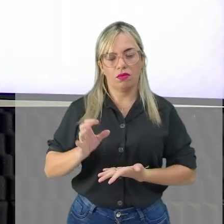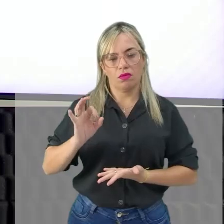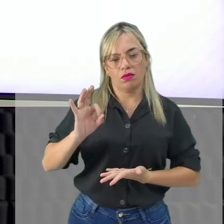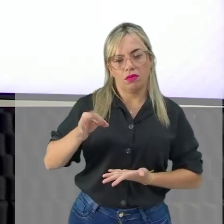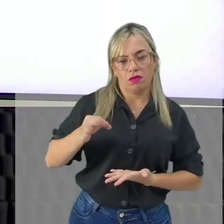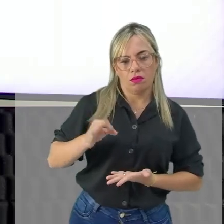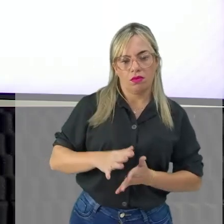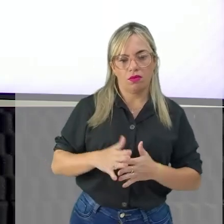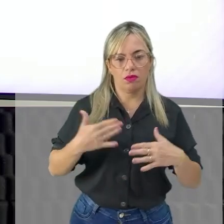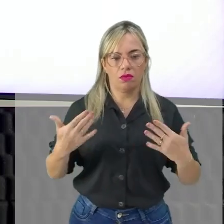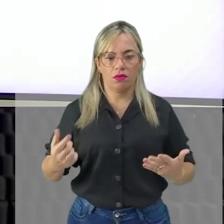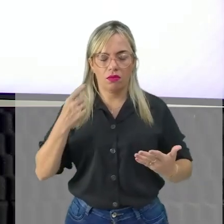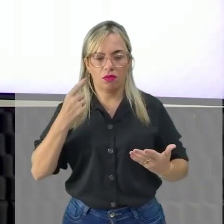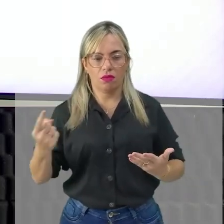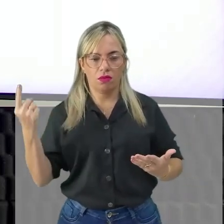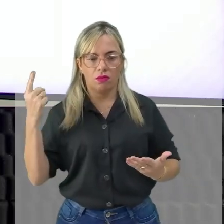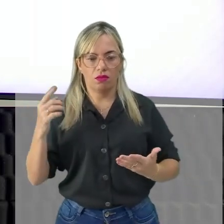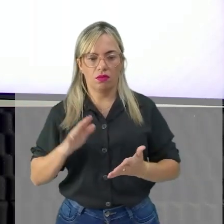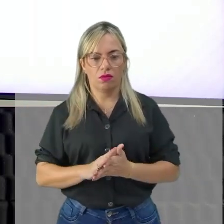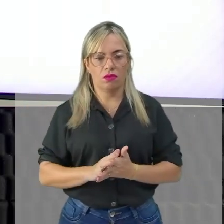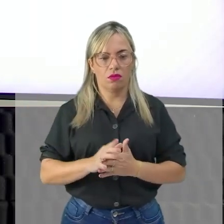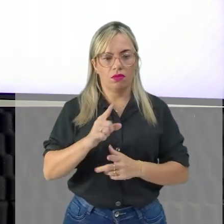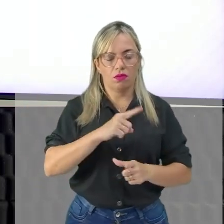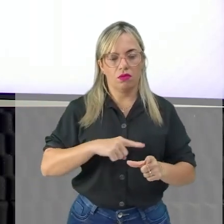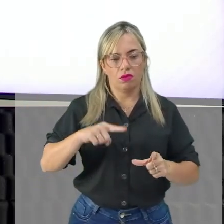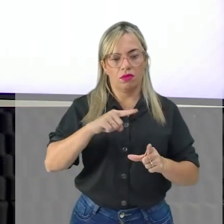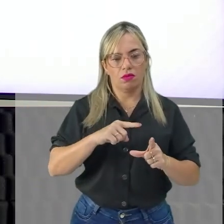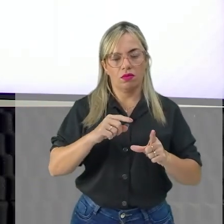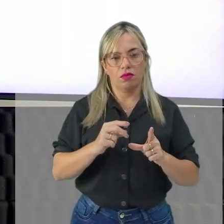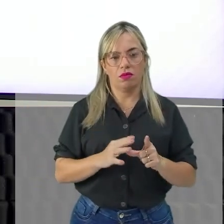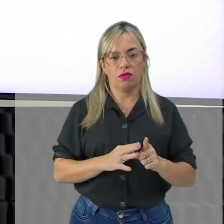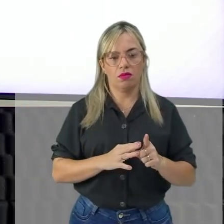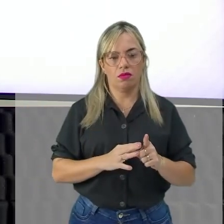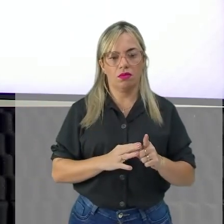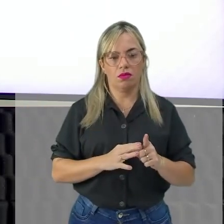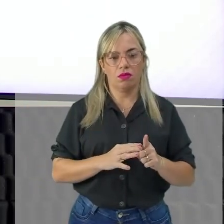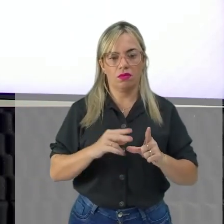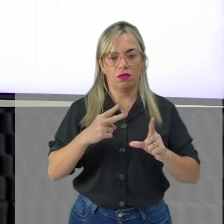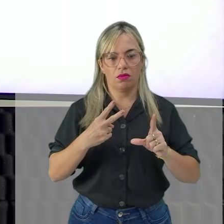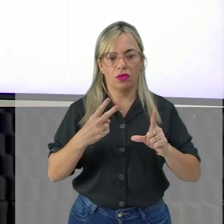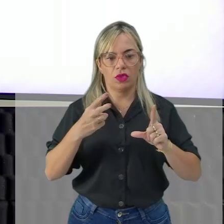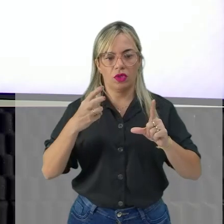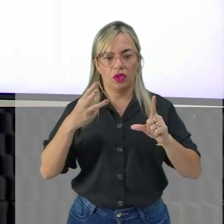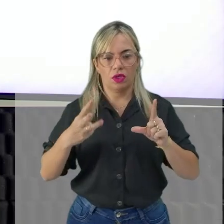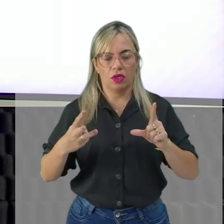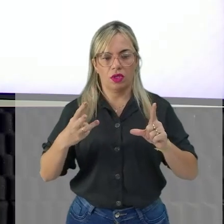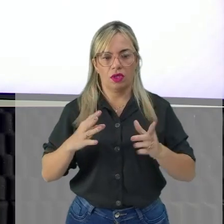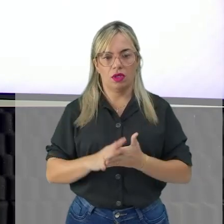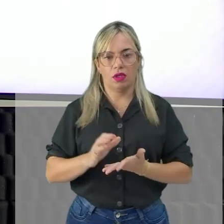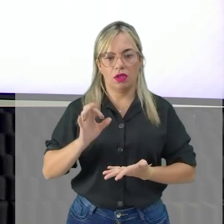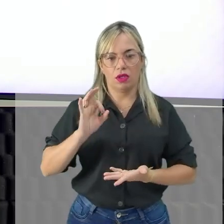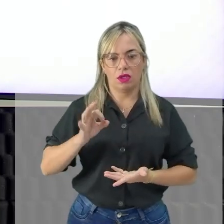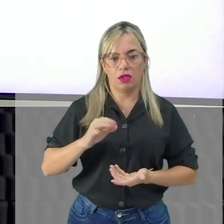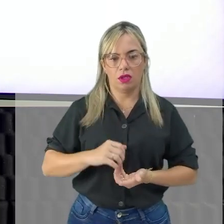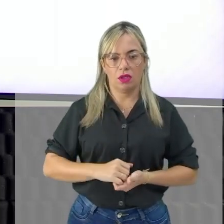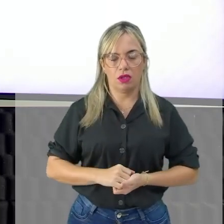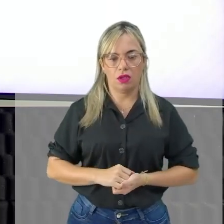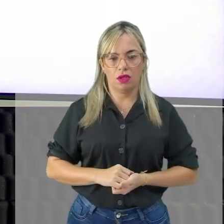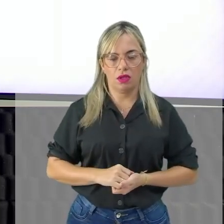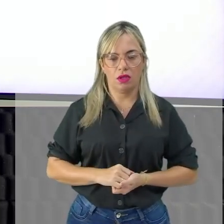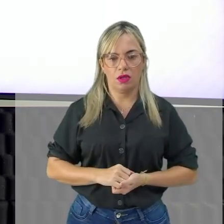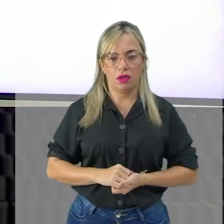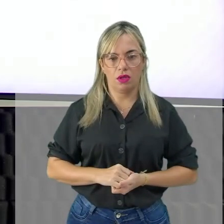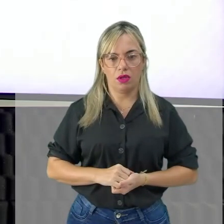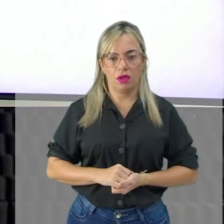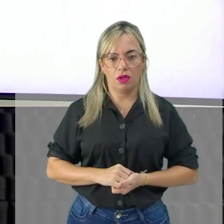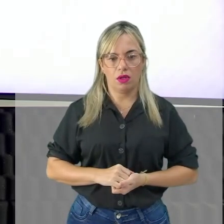ó. 2 e 3, tá, gente? 2 e 3 é a resposta correta, tá bom? Porque aqui ele está